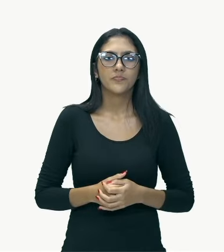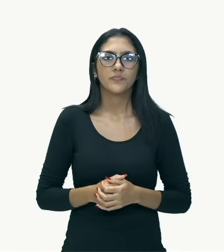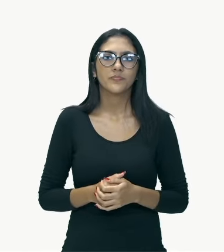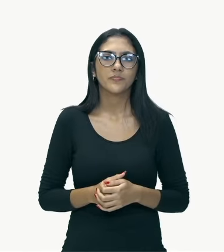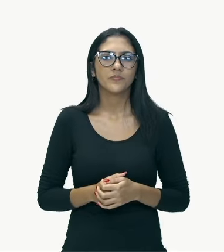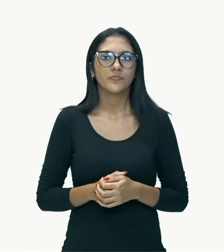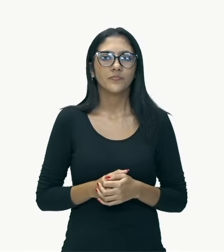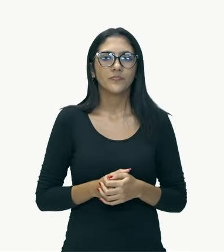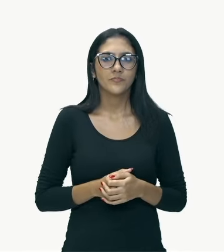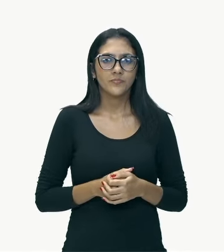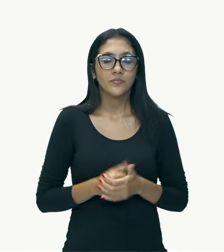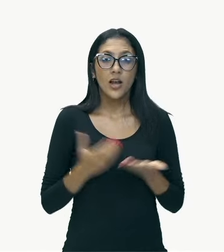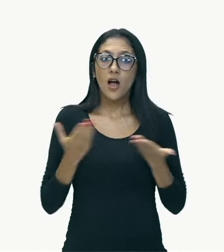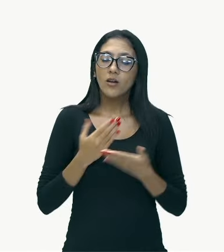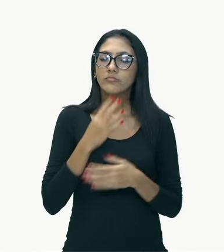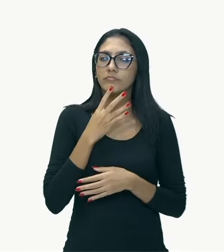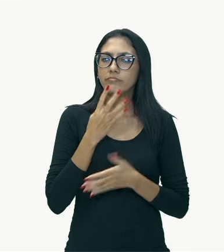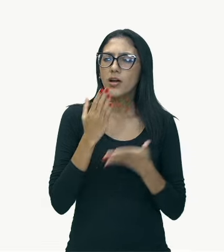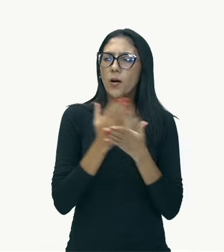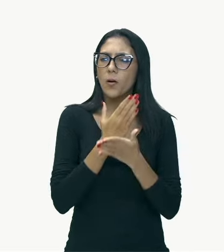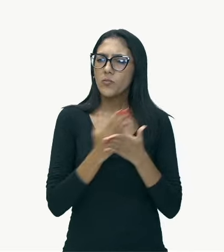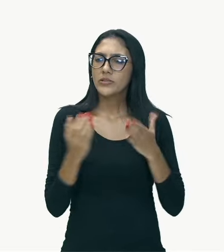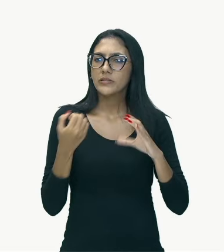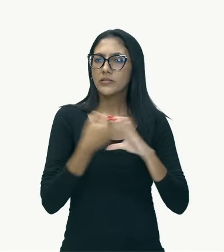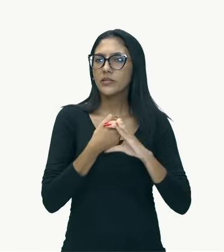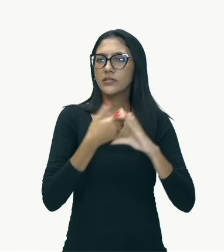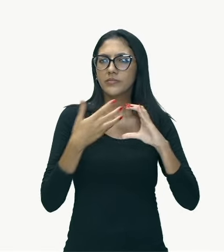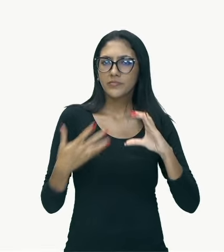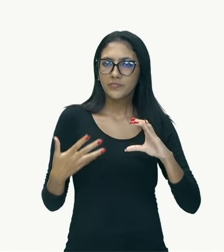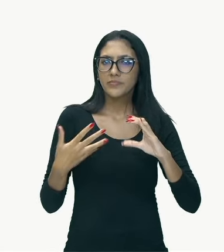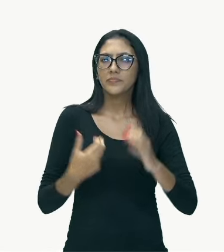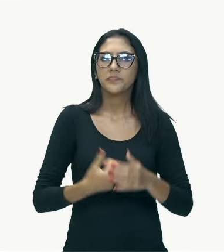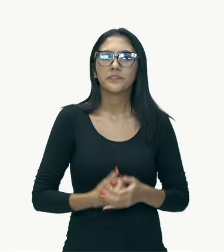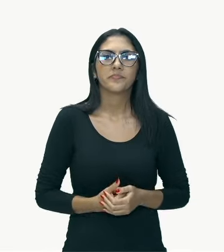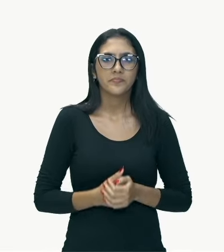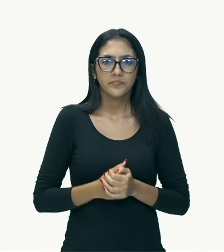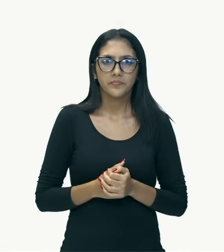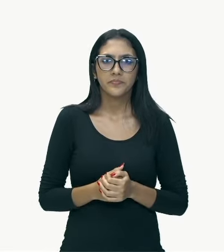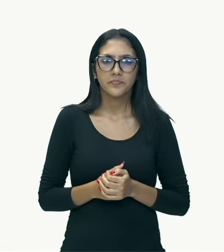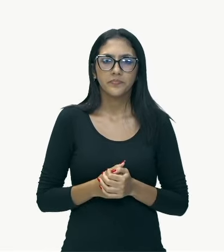vai conhecer algumas características das soluções. Então, uma solução é uma mistura